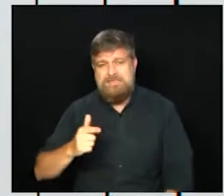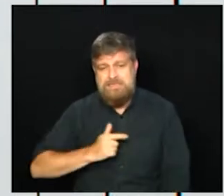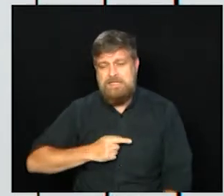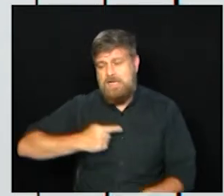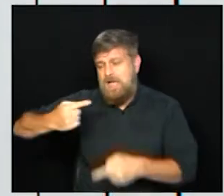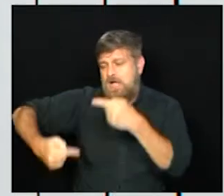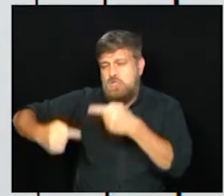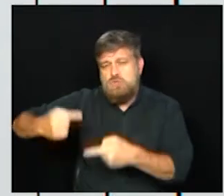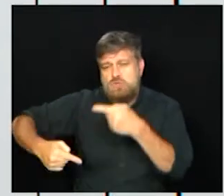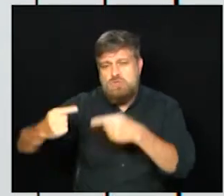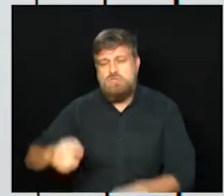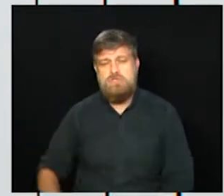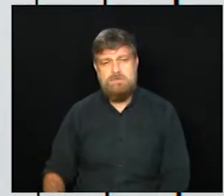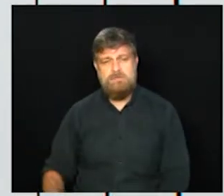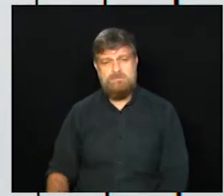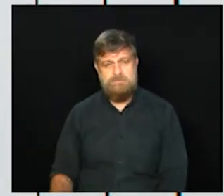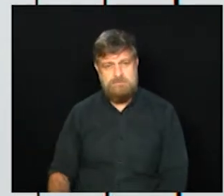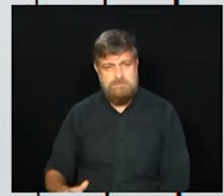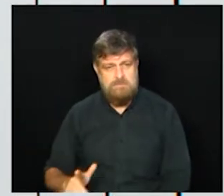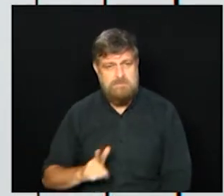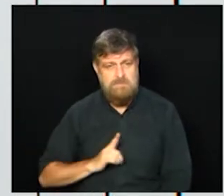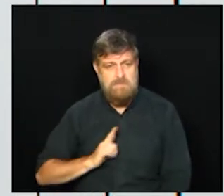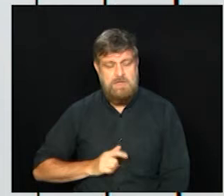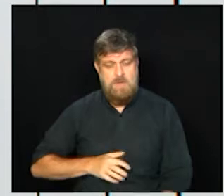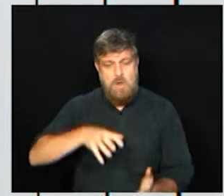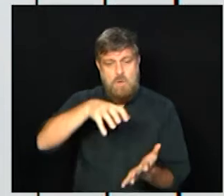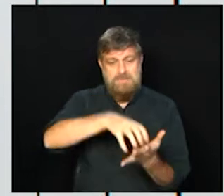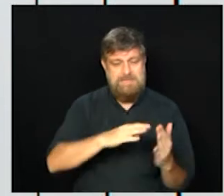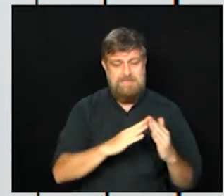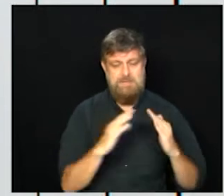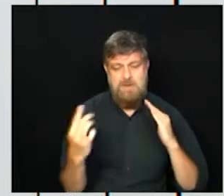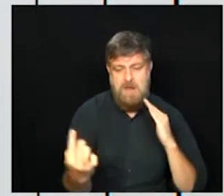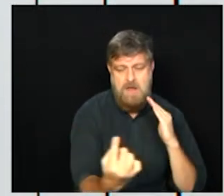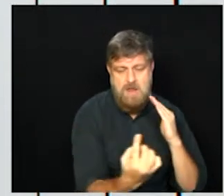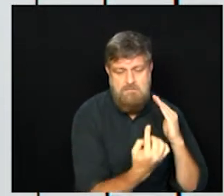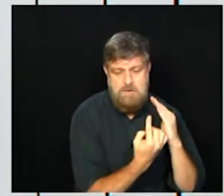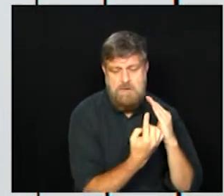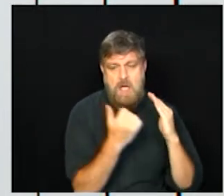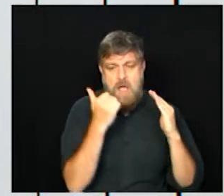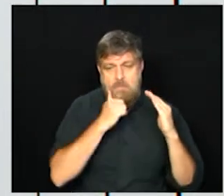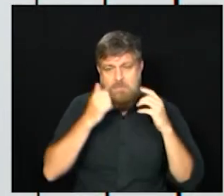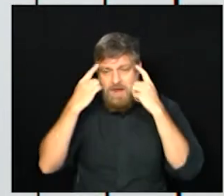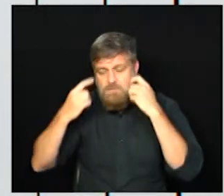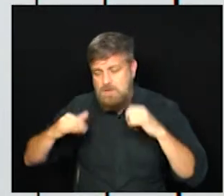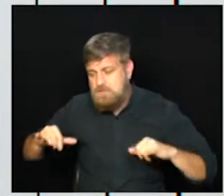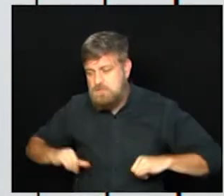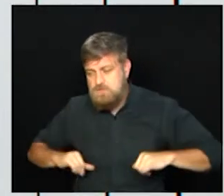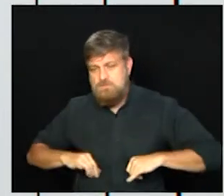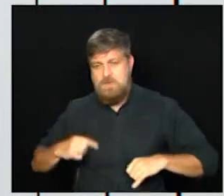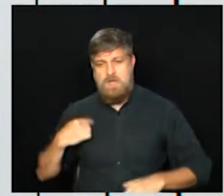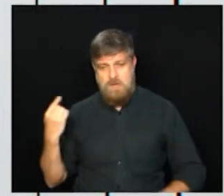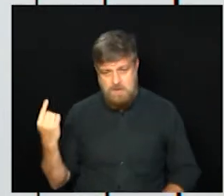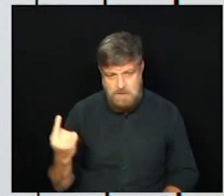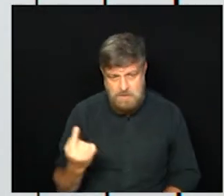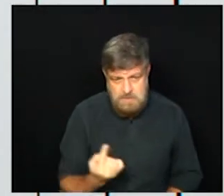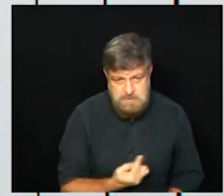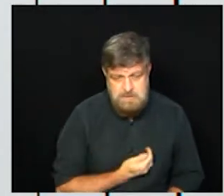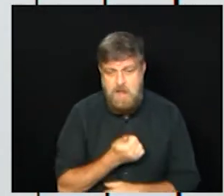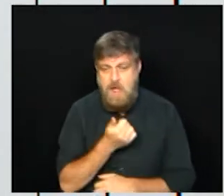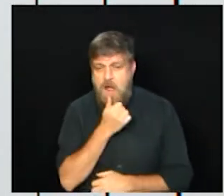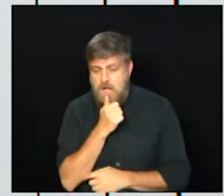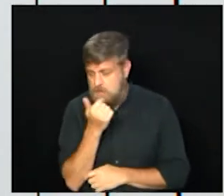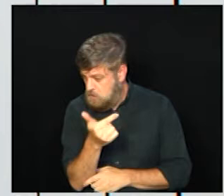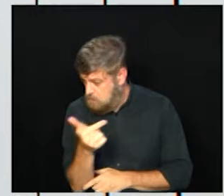aqui a ampliação de um centro de abrigagem para as mulheres em situação de violência. Mas enquanto a gente não tiver a